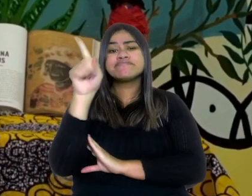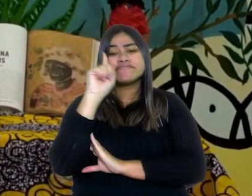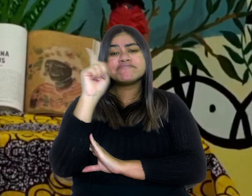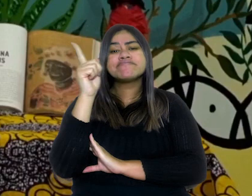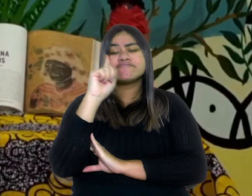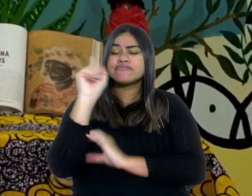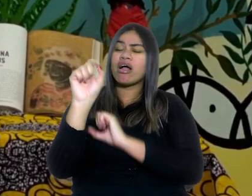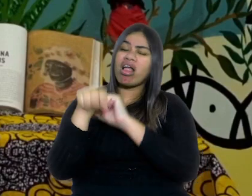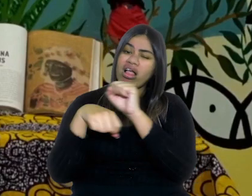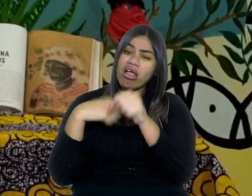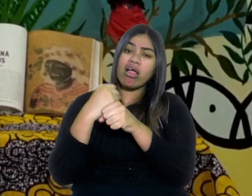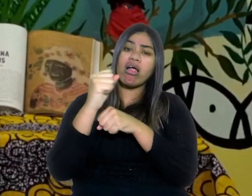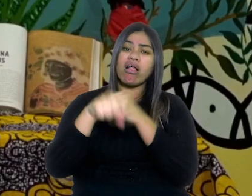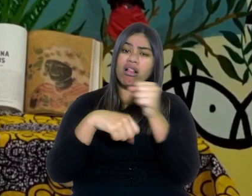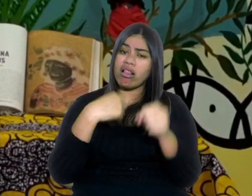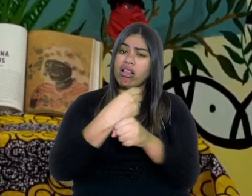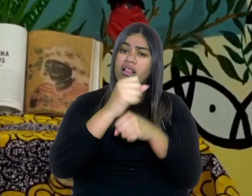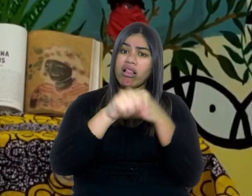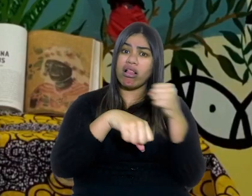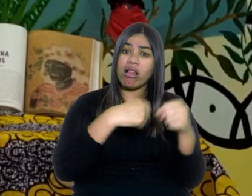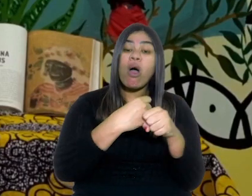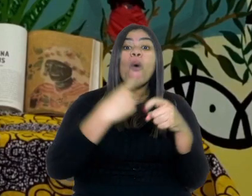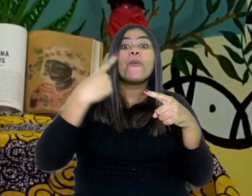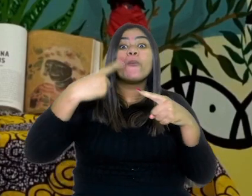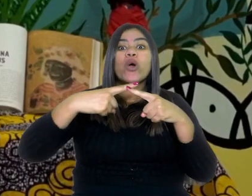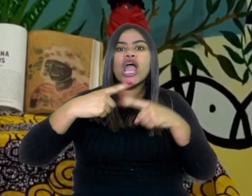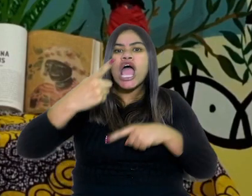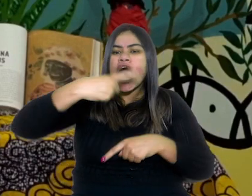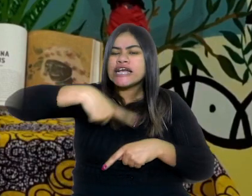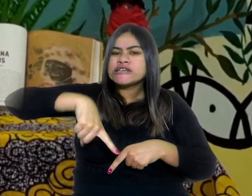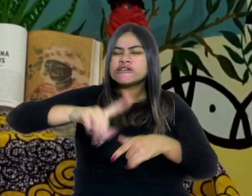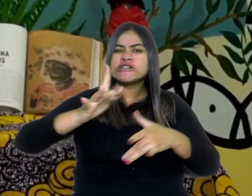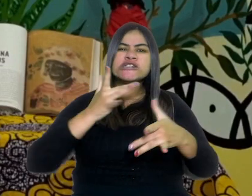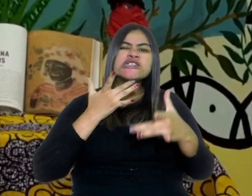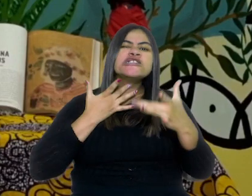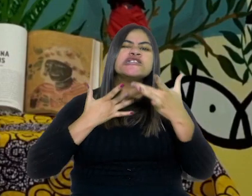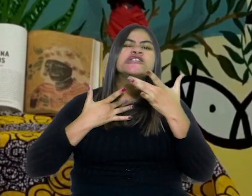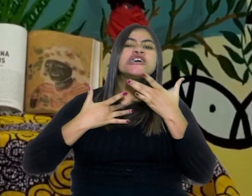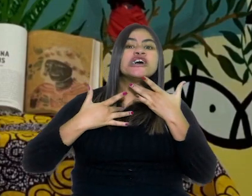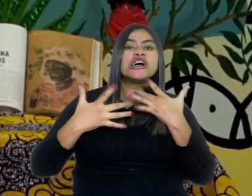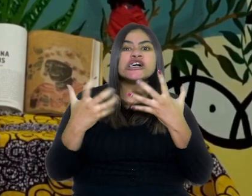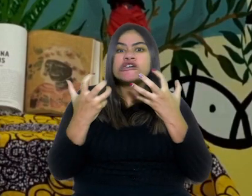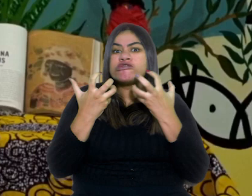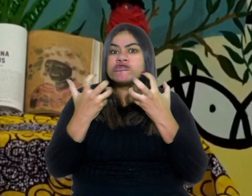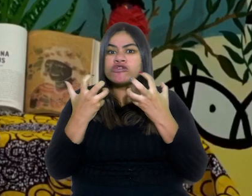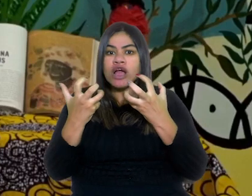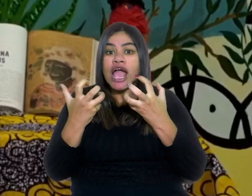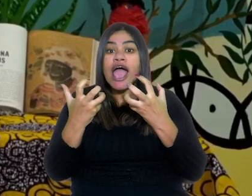resistem dia a dia, ano a ano, através da nossa vontade,